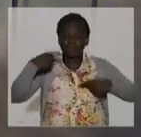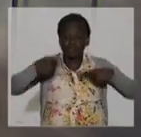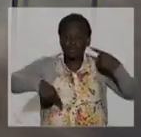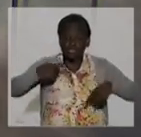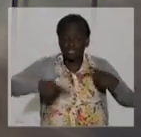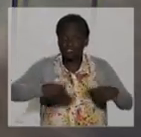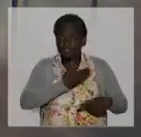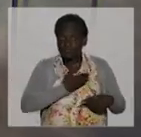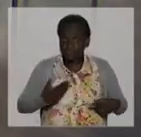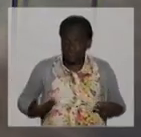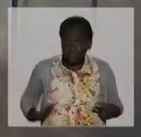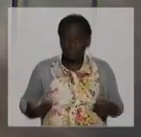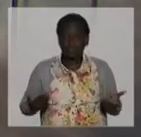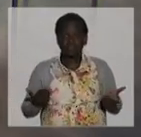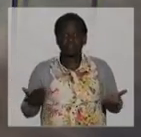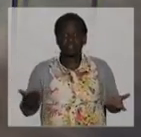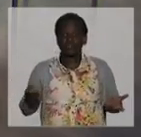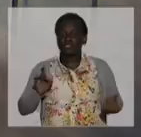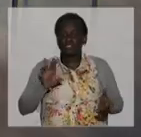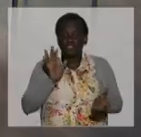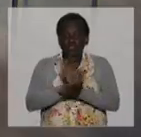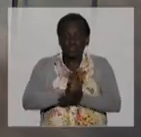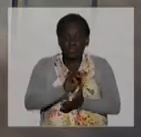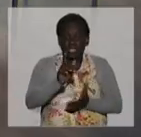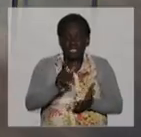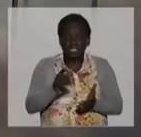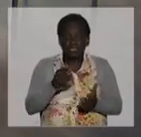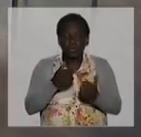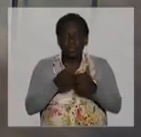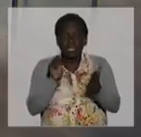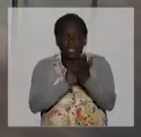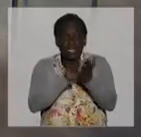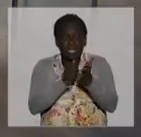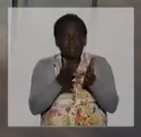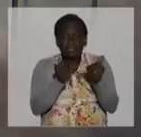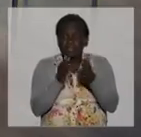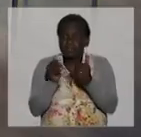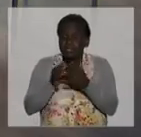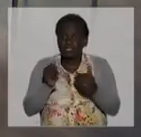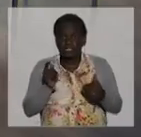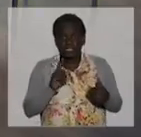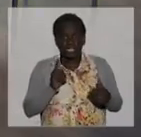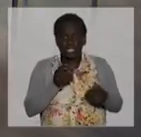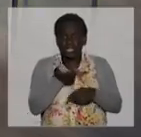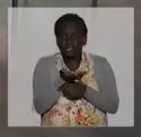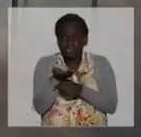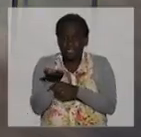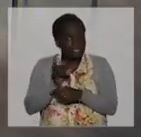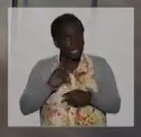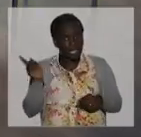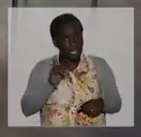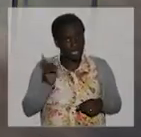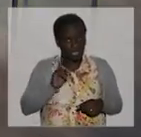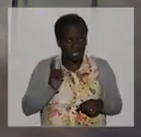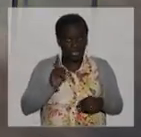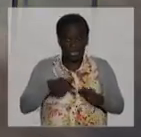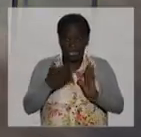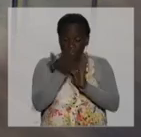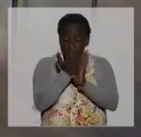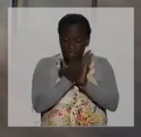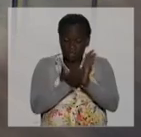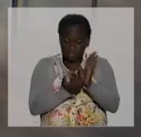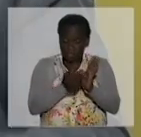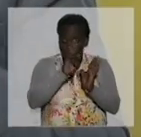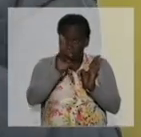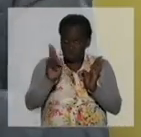política pública. Não é um clubezinho ali que começa a bater na porta para pedir. Com seu PIB na mão. Não, é fazer um